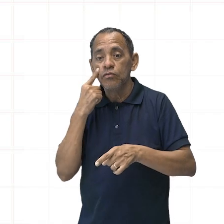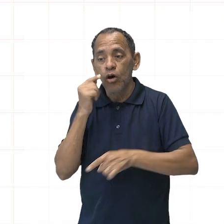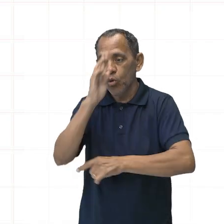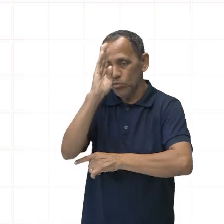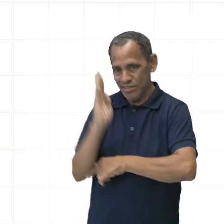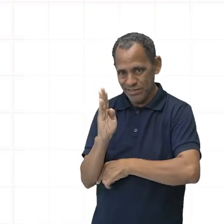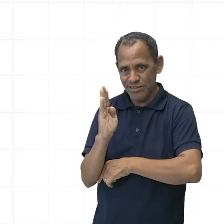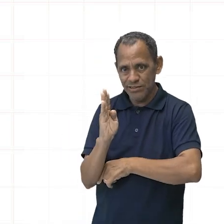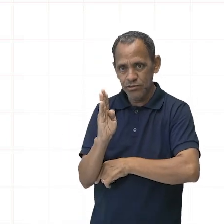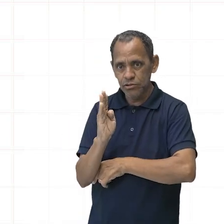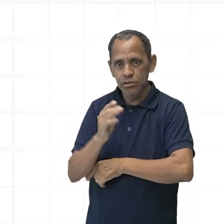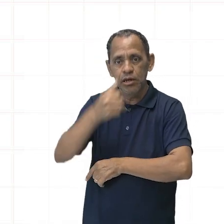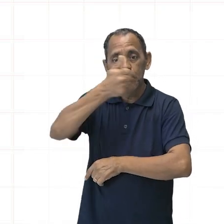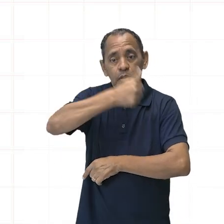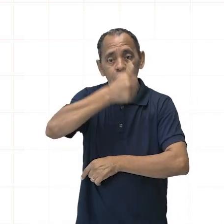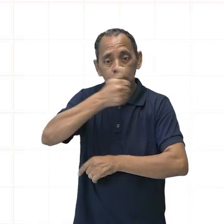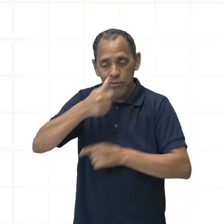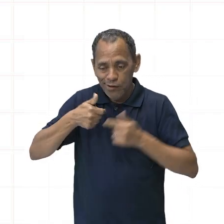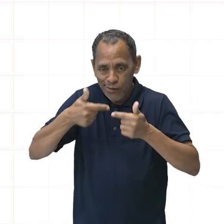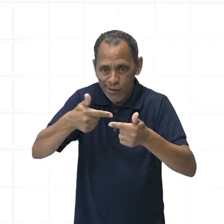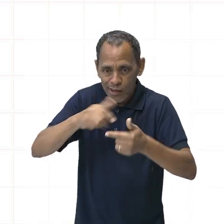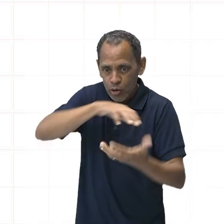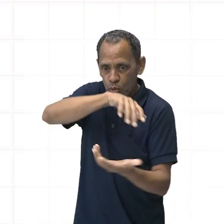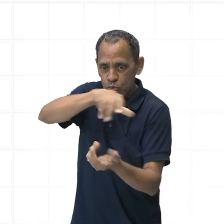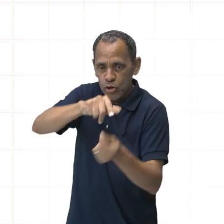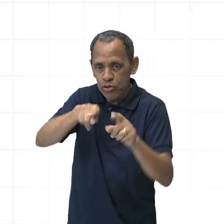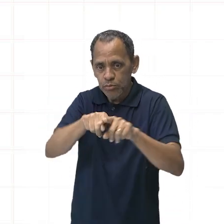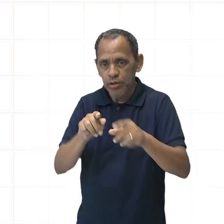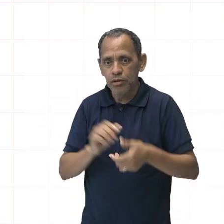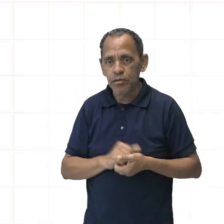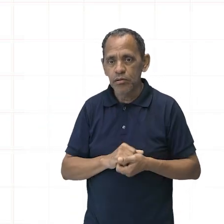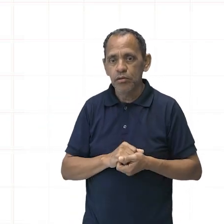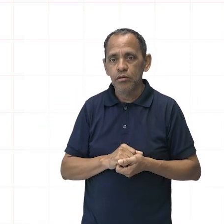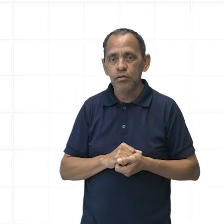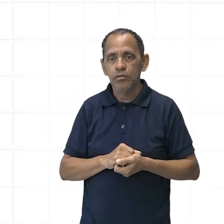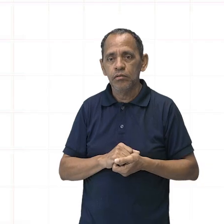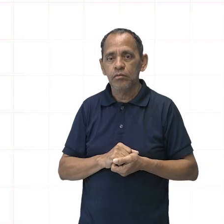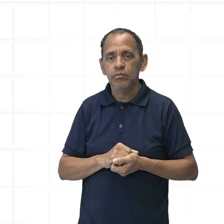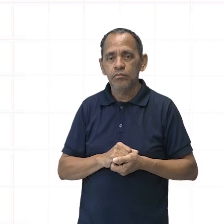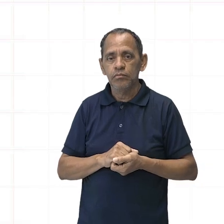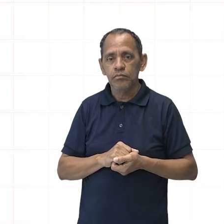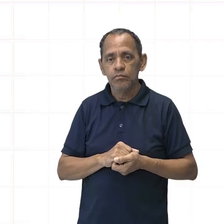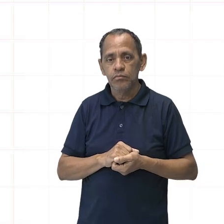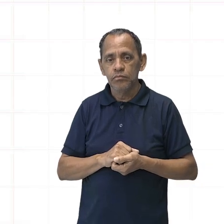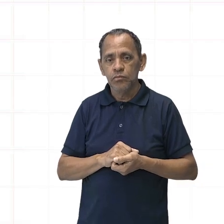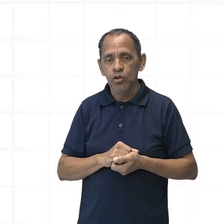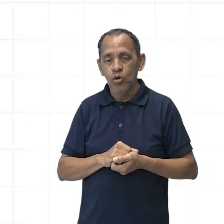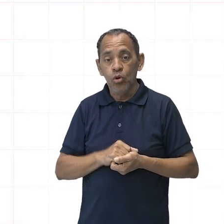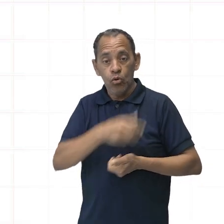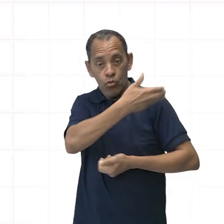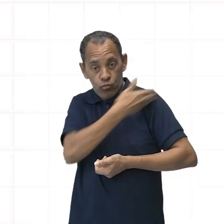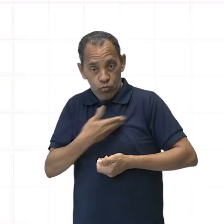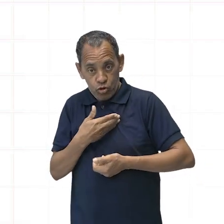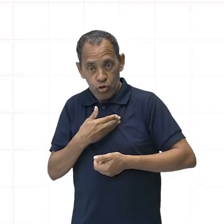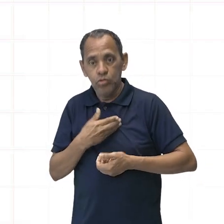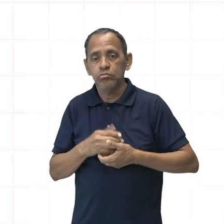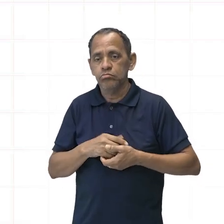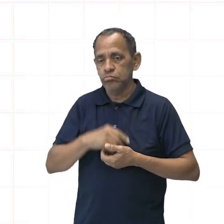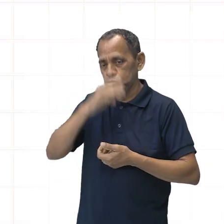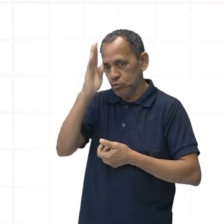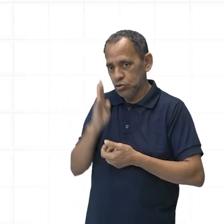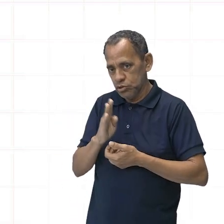Brasil na Primeira Guerra. Então, uma neutralidade inicial, o governo brasileiro vai buscar